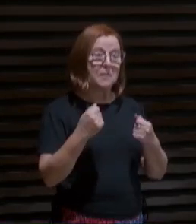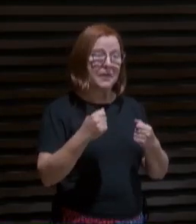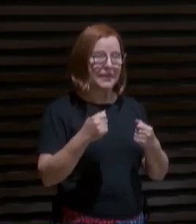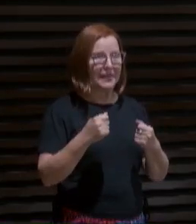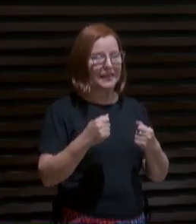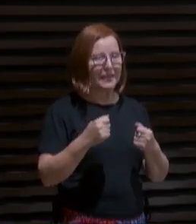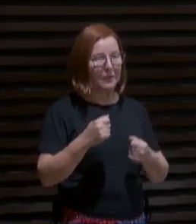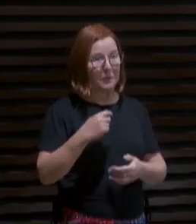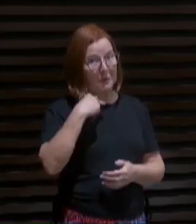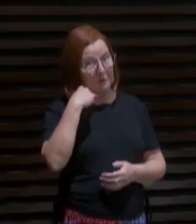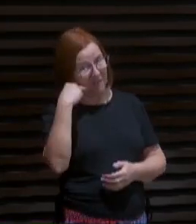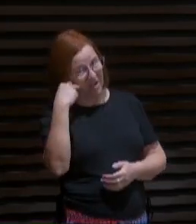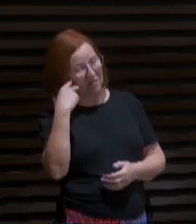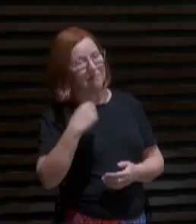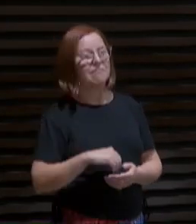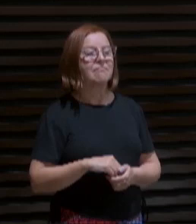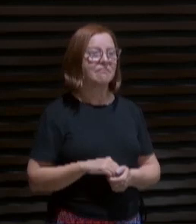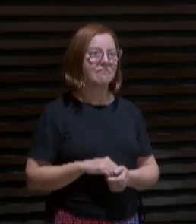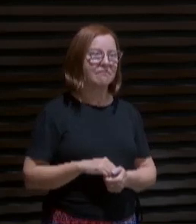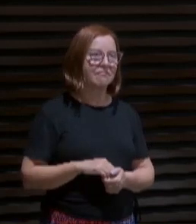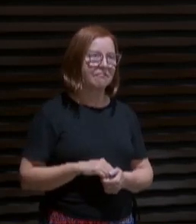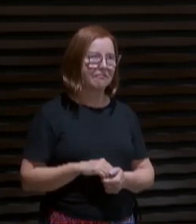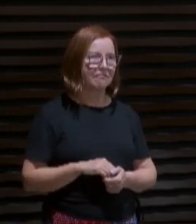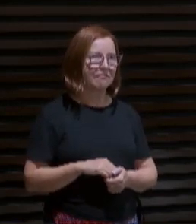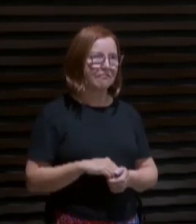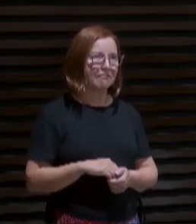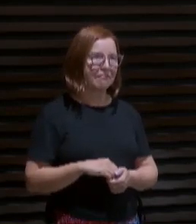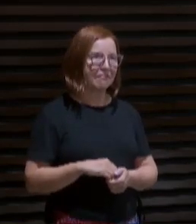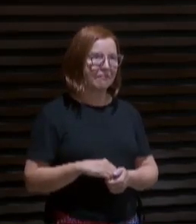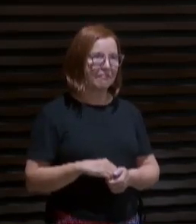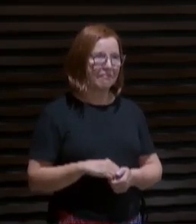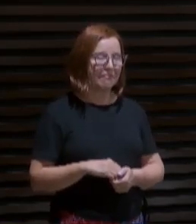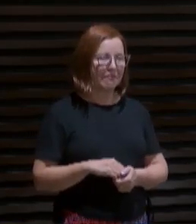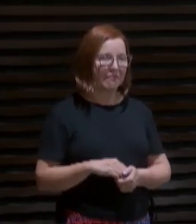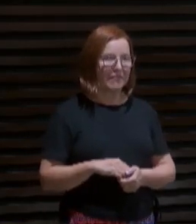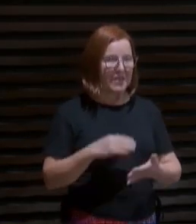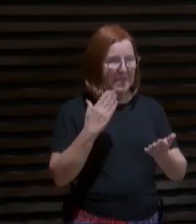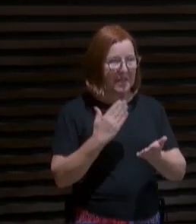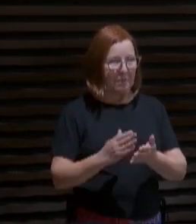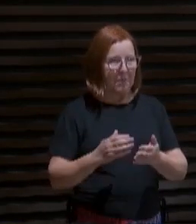tomar vergonha e sair dessa ideia de